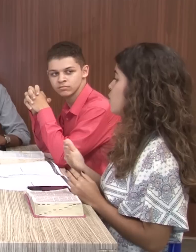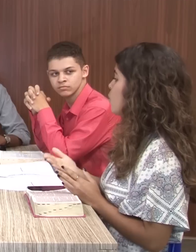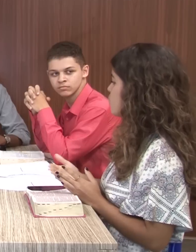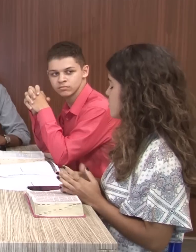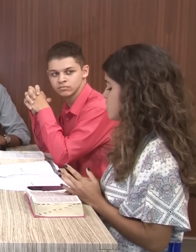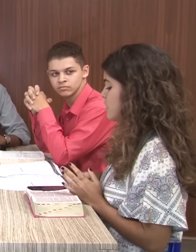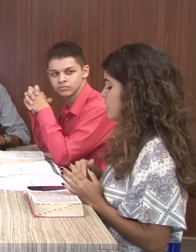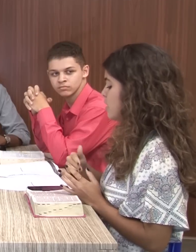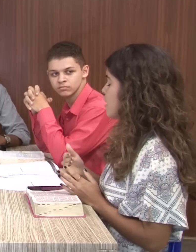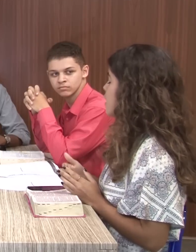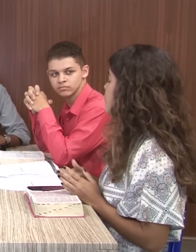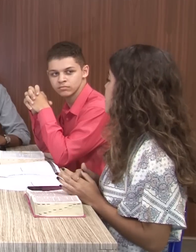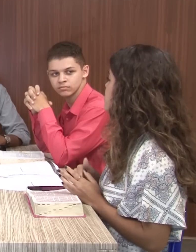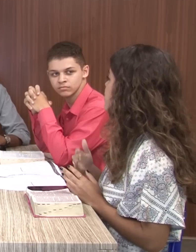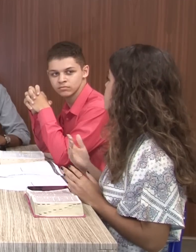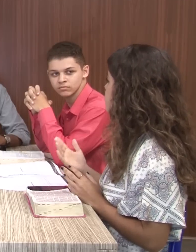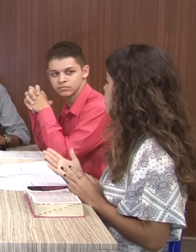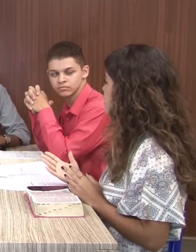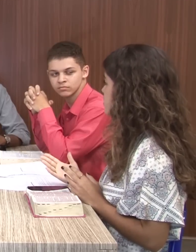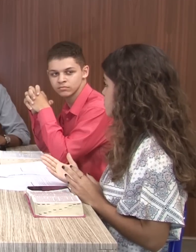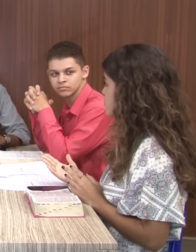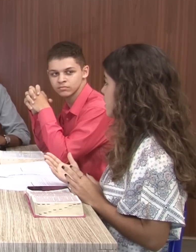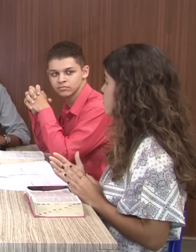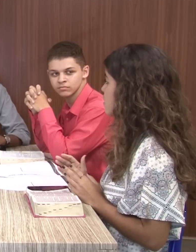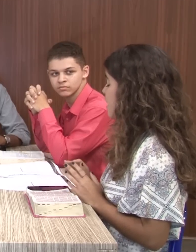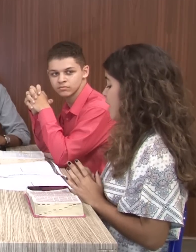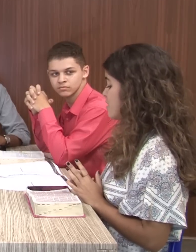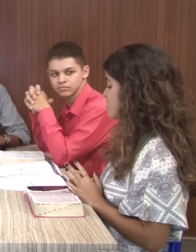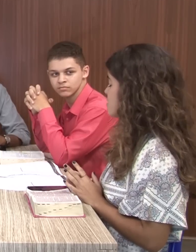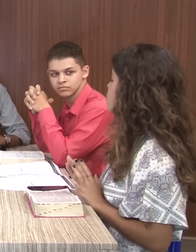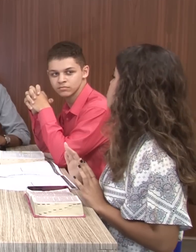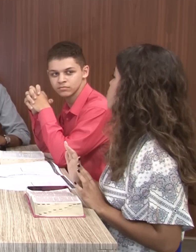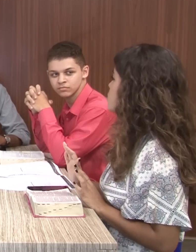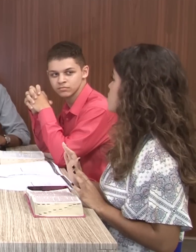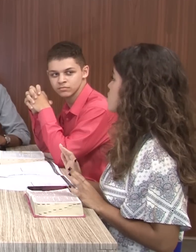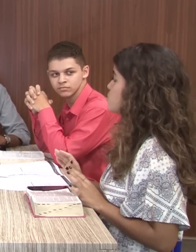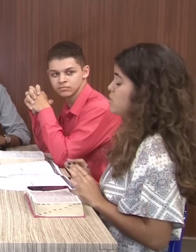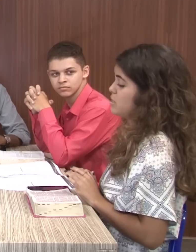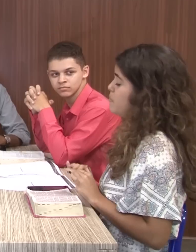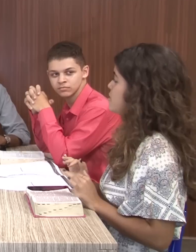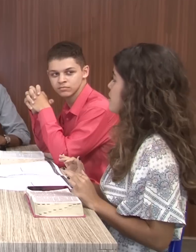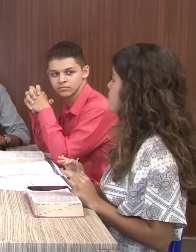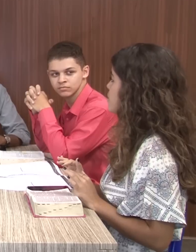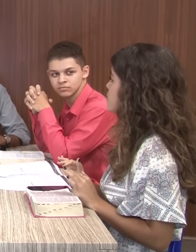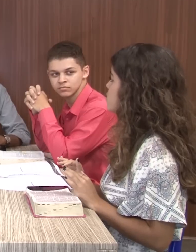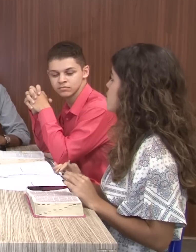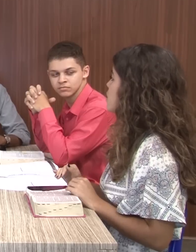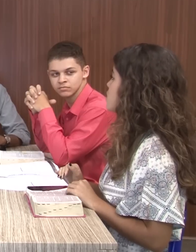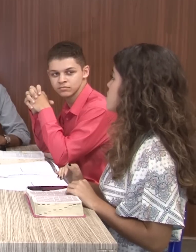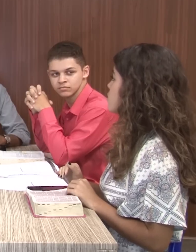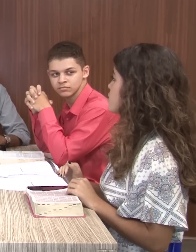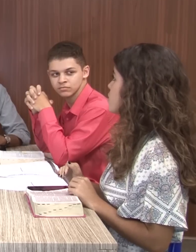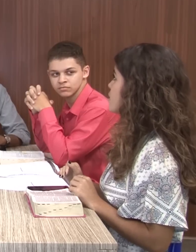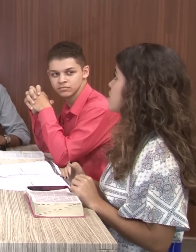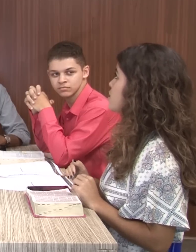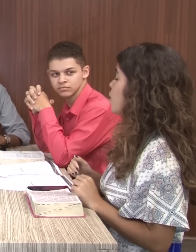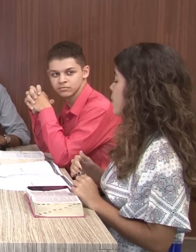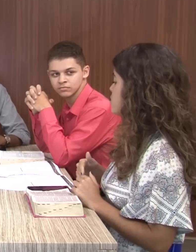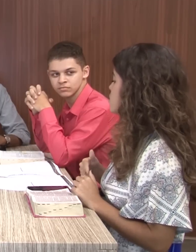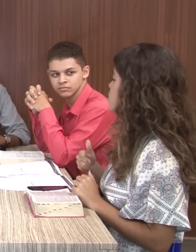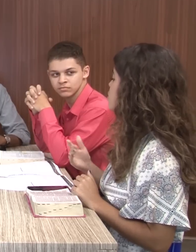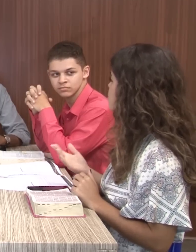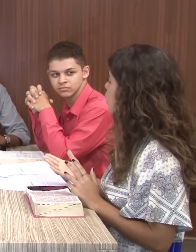as loucas, que representam a igreja infiel, elas estão no comodismo, desapercebidas, então